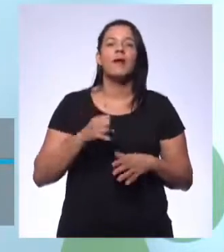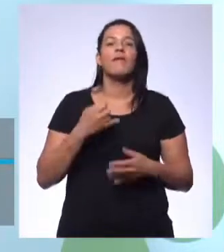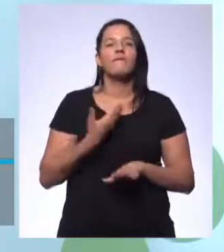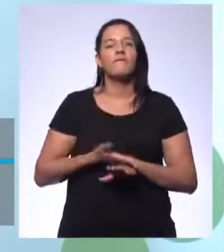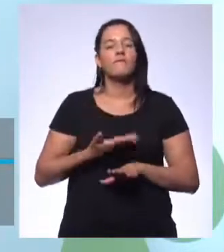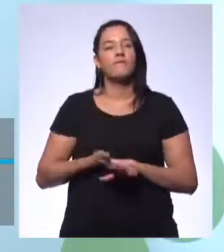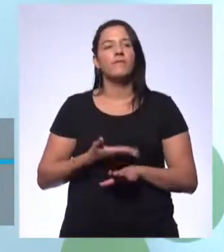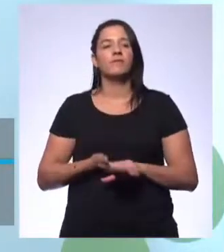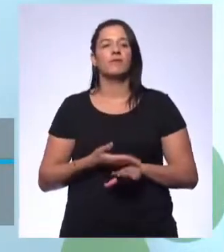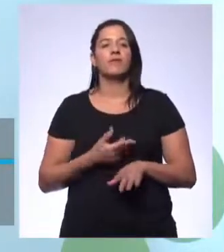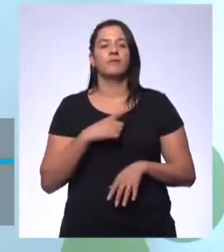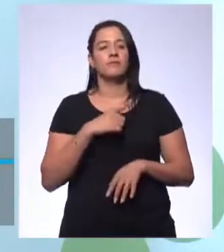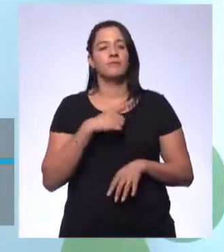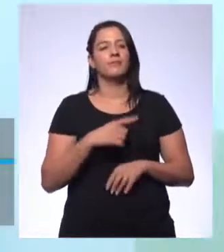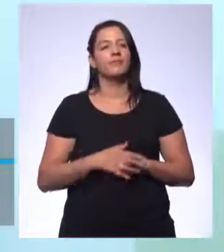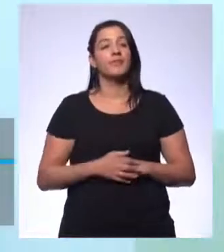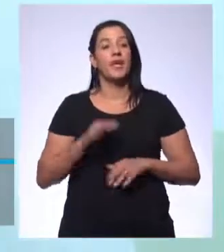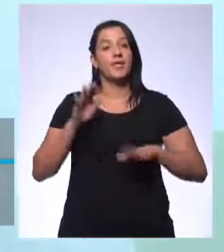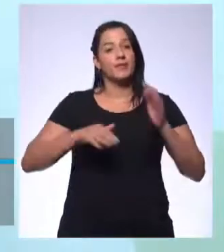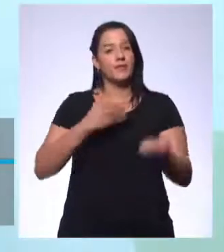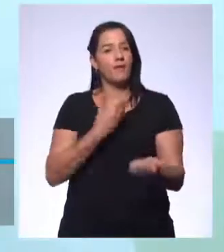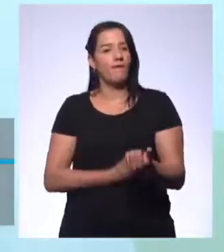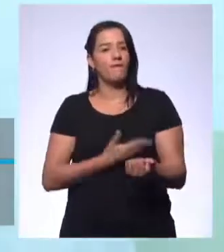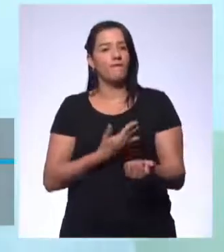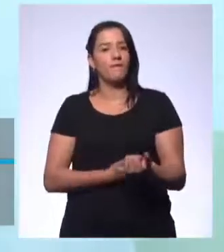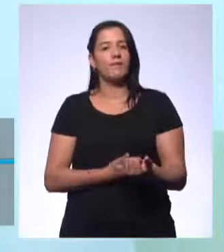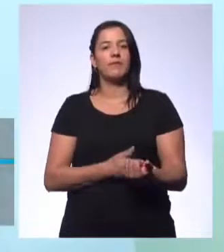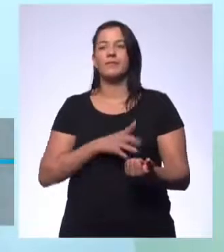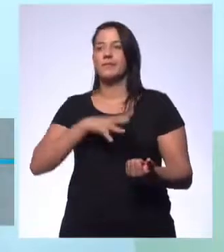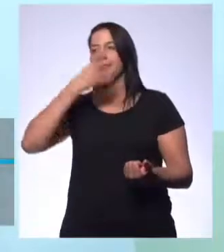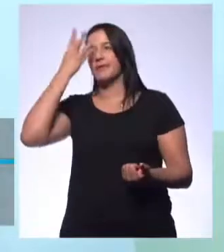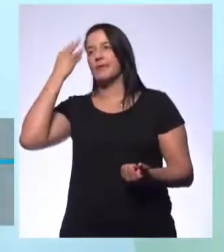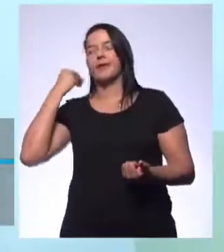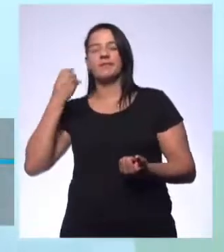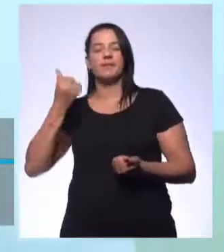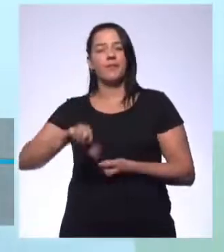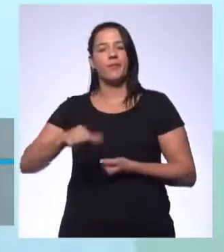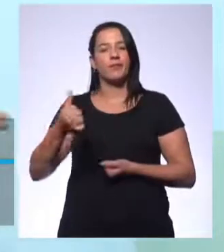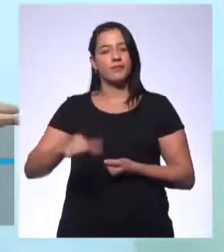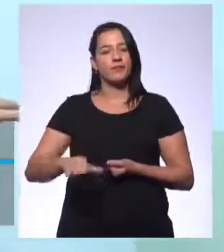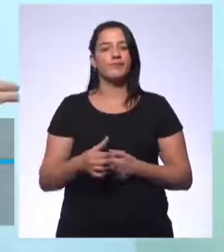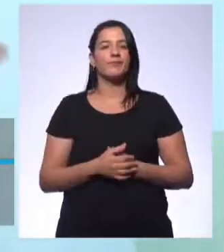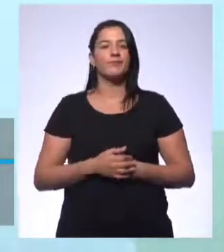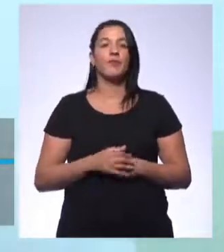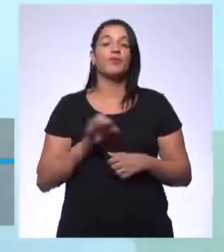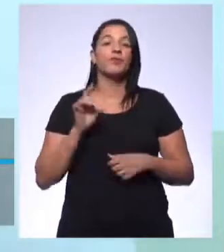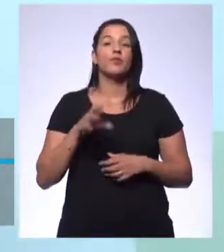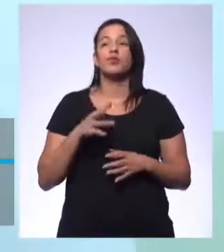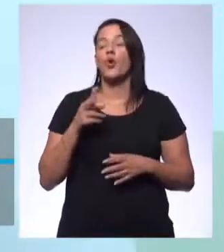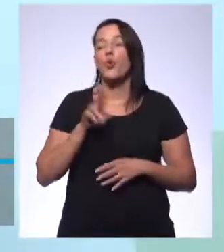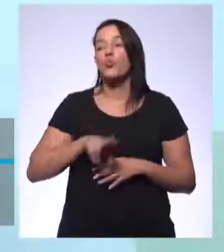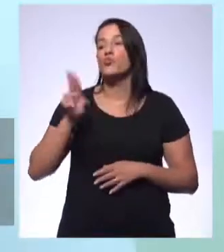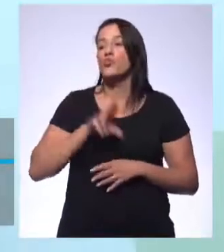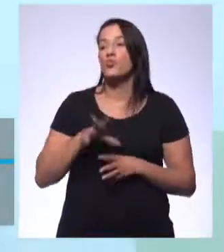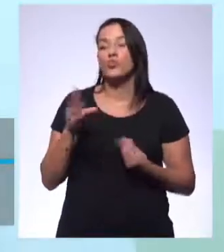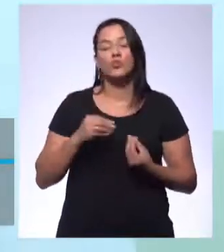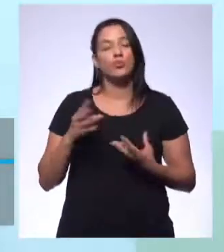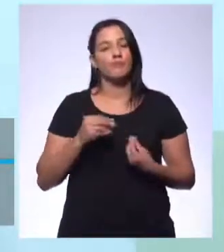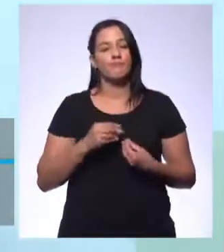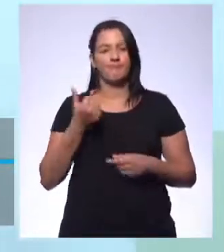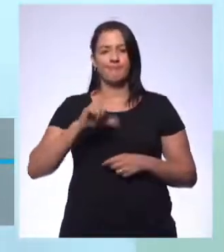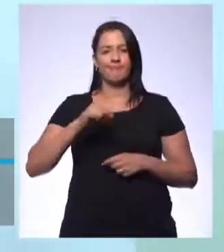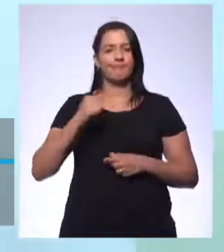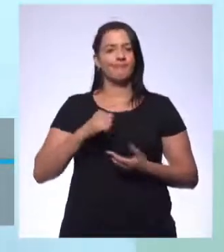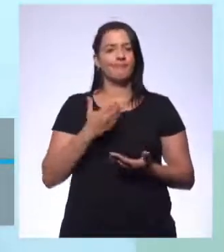viciar, né? E quando você está viciado, você perde a noção de qualidade. Né? Você só vai ter a noção de quantidade. Qualidade já se foi há muito